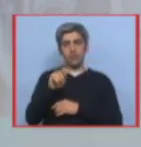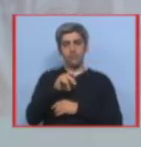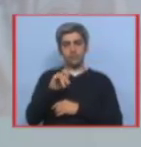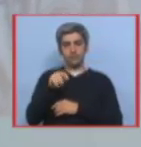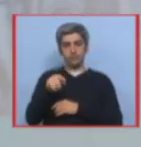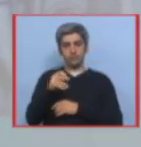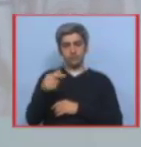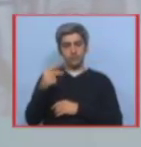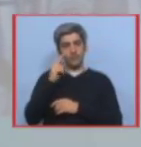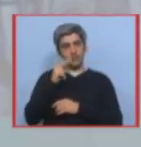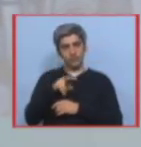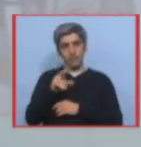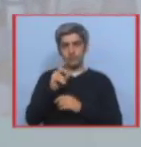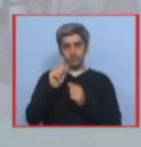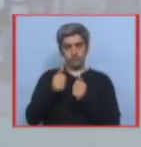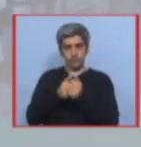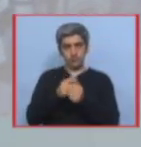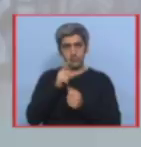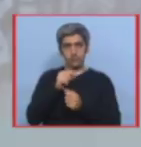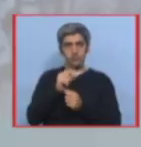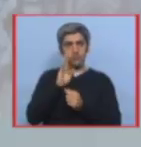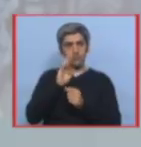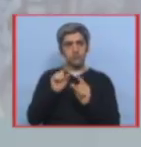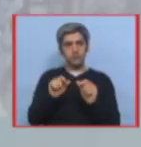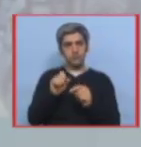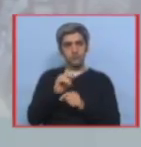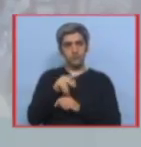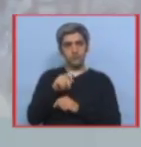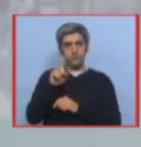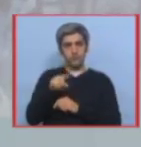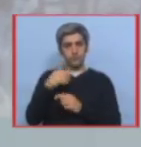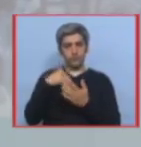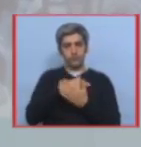agência.eclesia.pt. Visite-nos e acompanhe-nos também na Antena 1, de segunda a